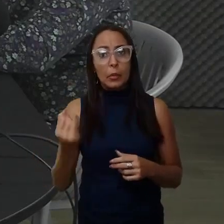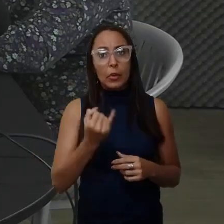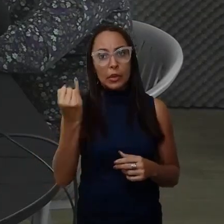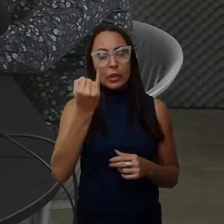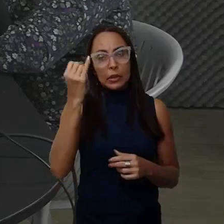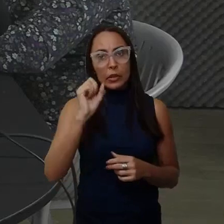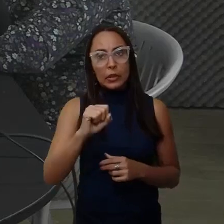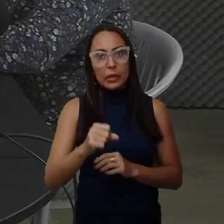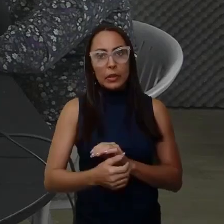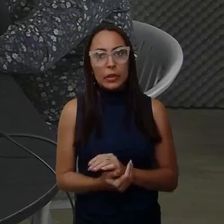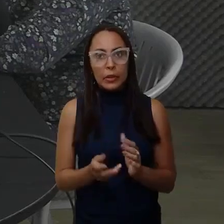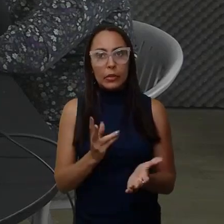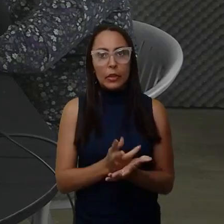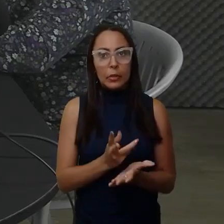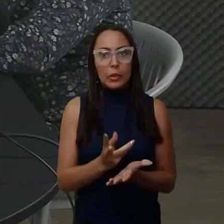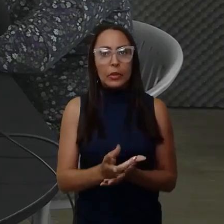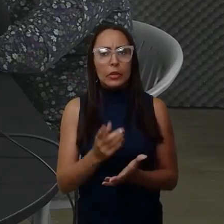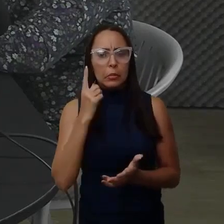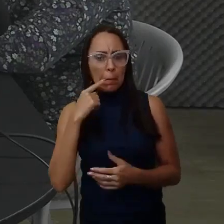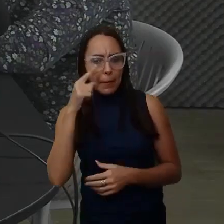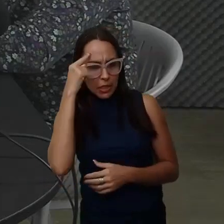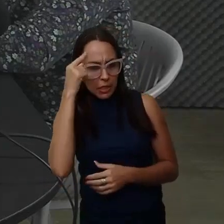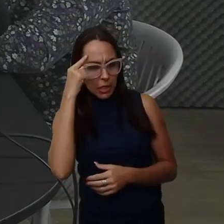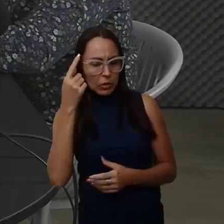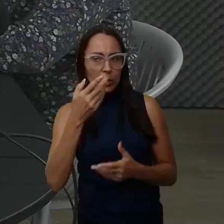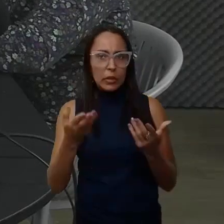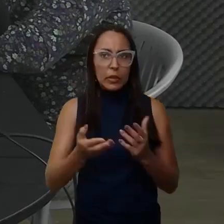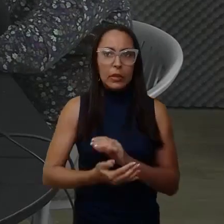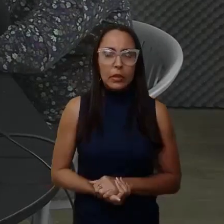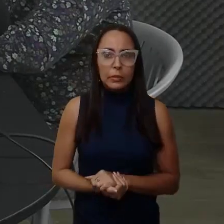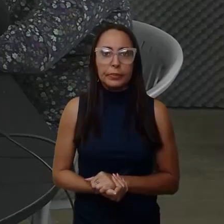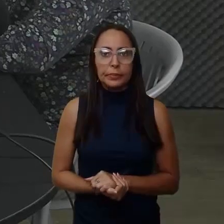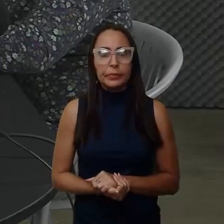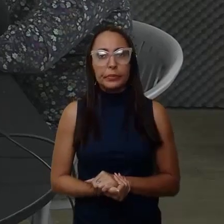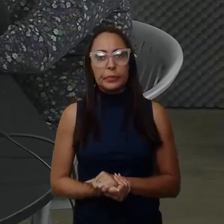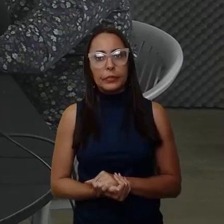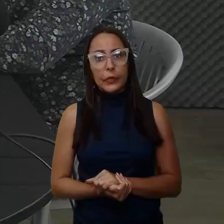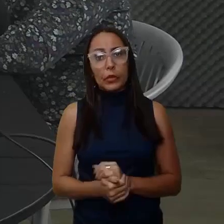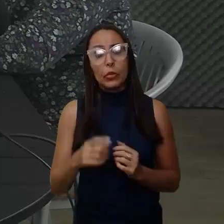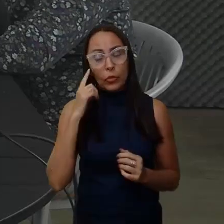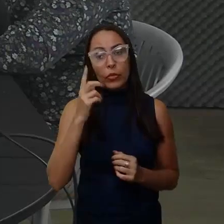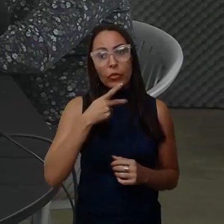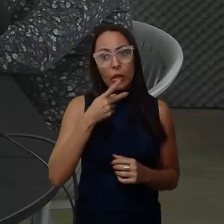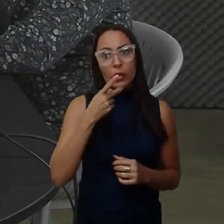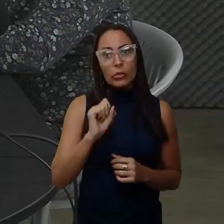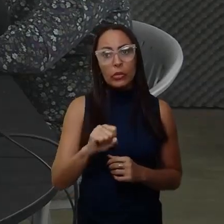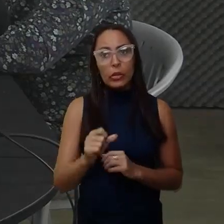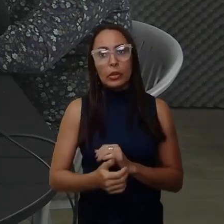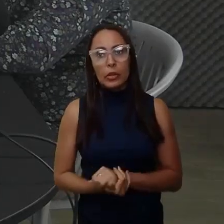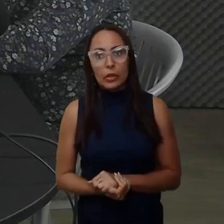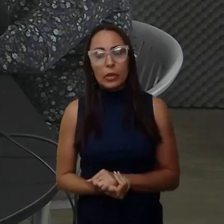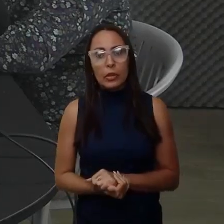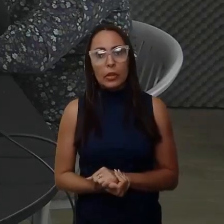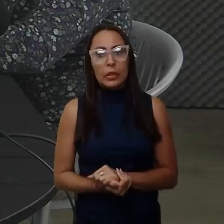sei o que. Então, eu sempre estou assistindo um filme pensando, quem é que vai assistir isso? Né? Para quem que eu estou falando? Quem é que